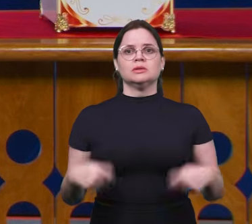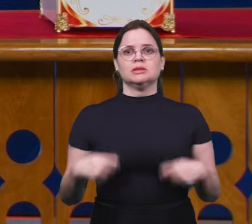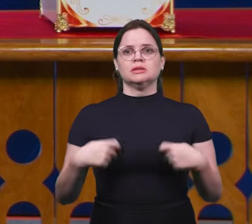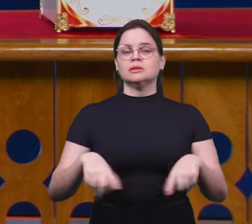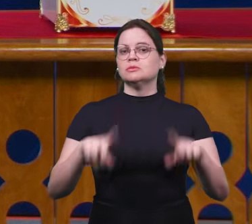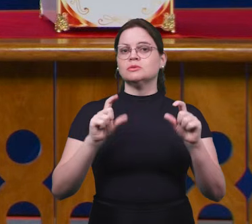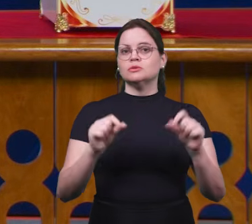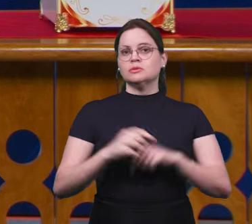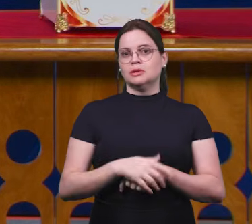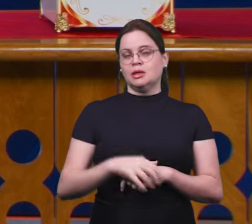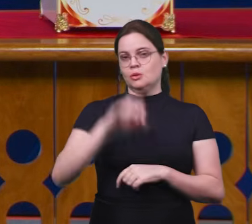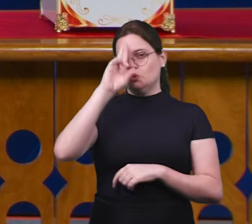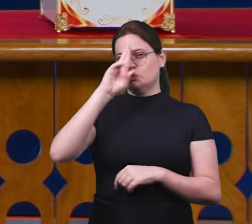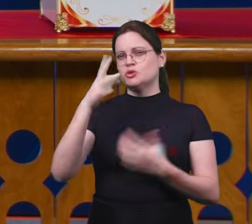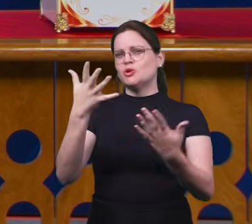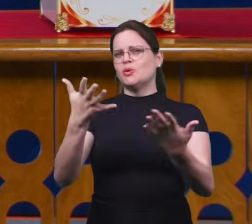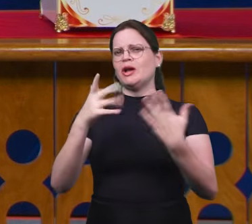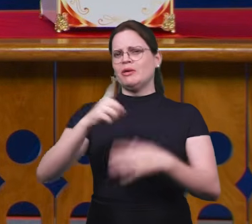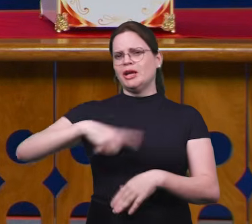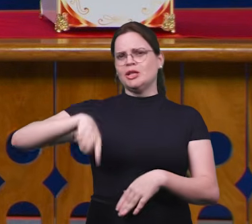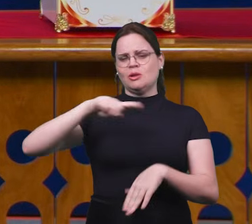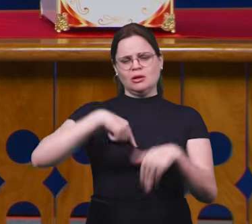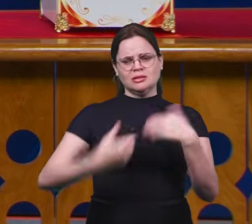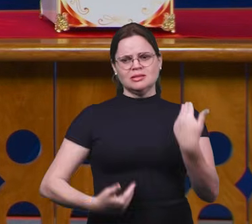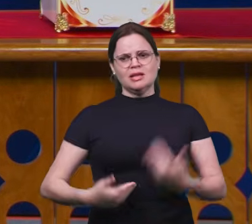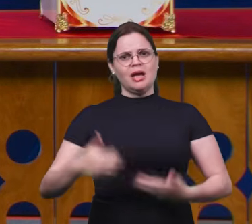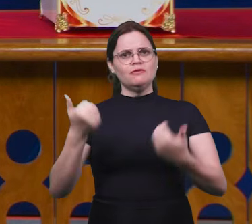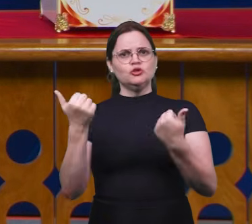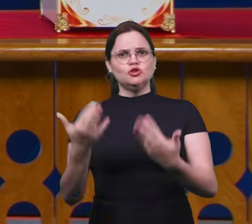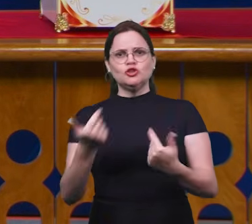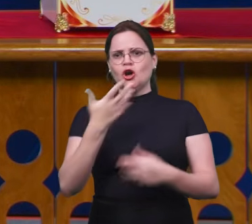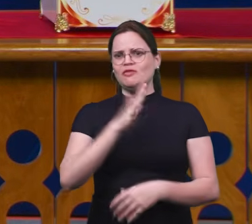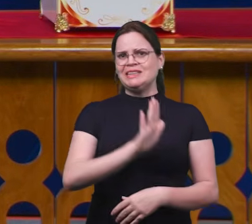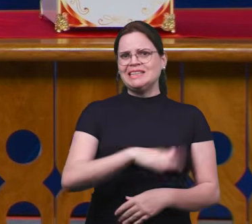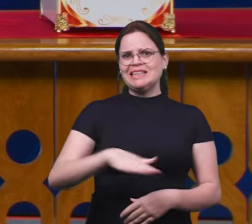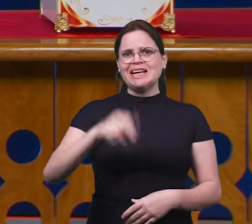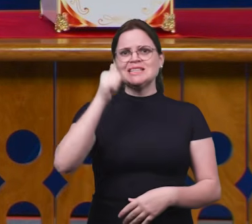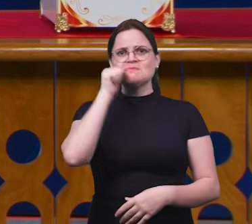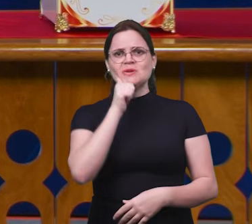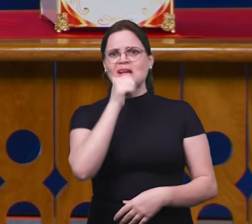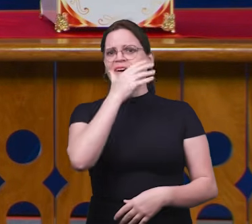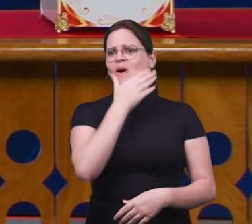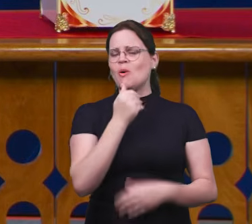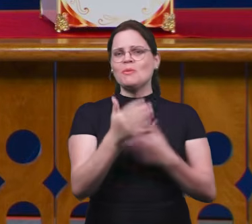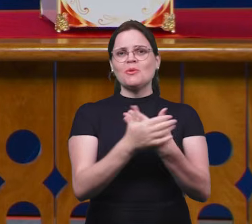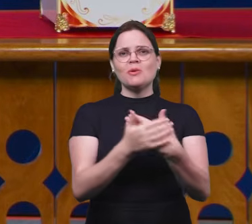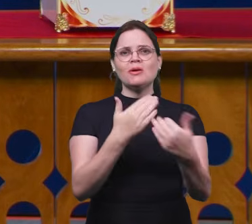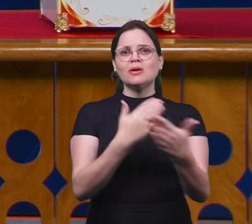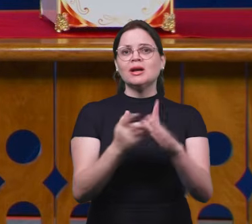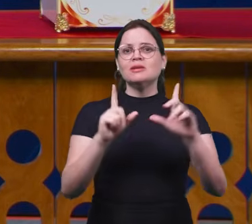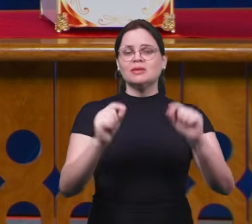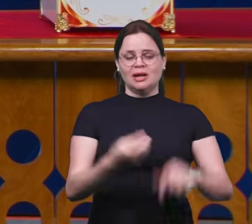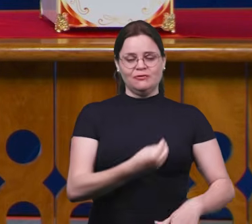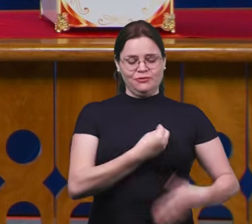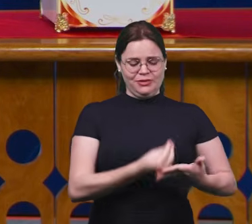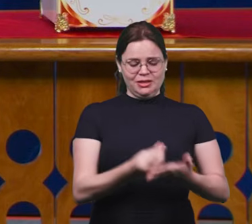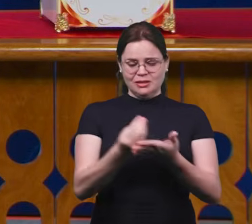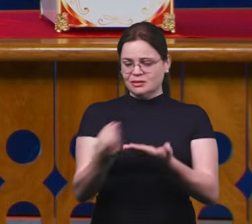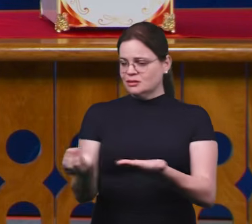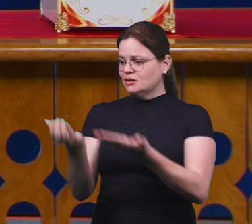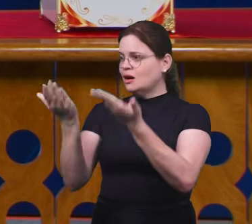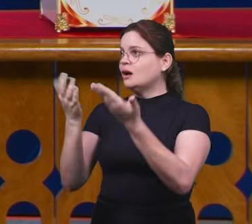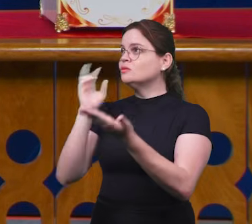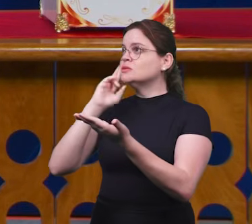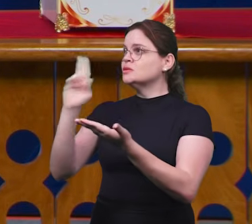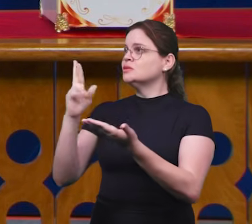que o Senhor quer é homens, mulheres, jovens, crianças que entreguem a sua vida ao Senhor,